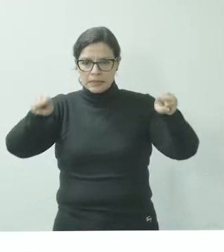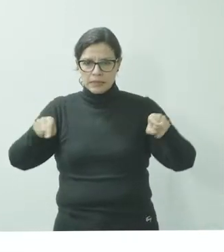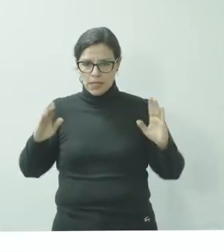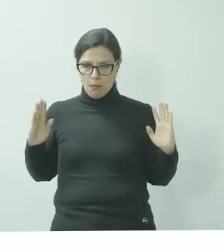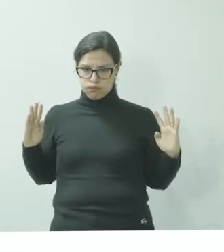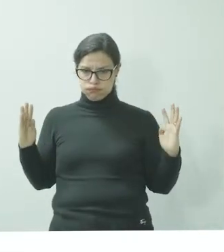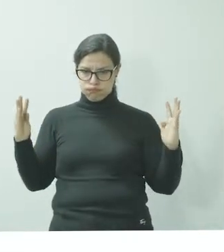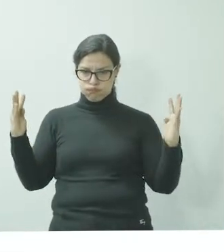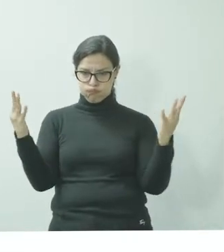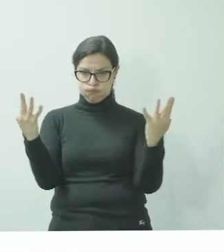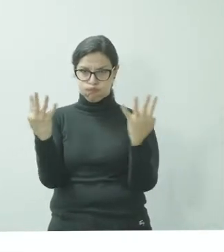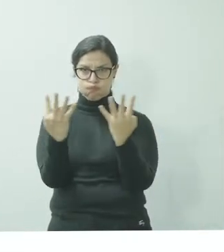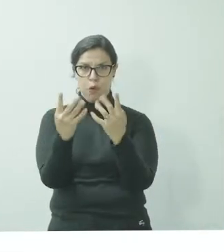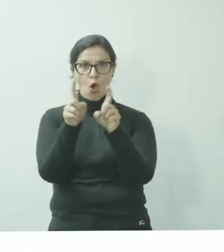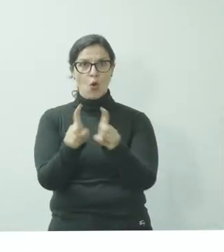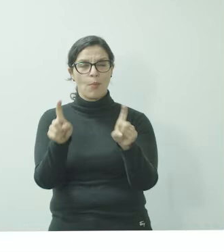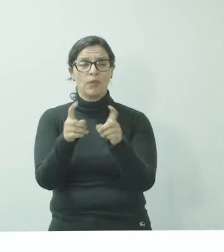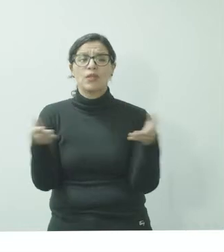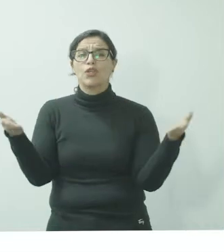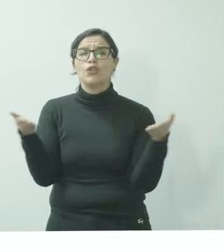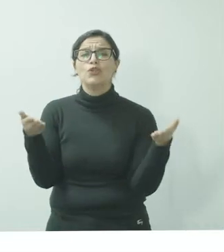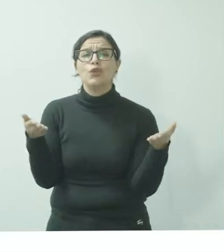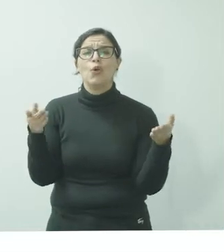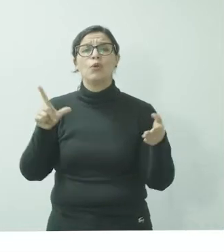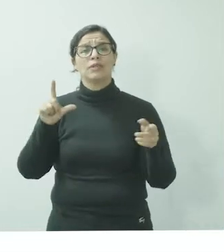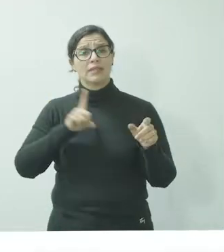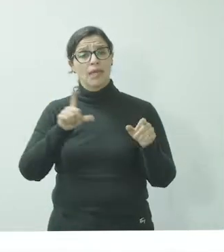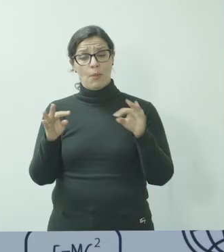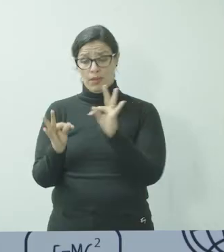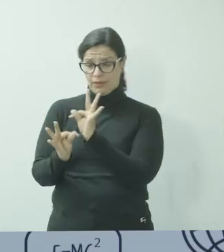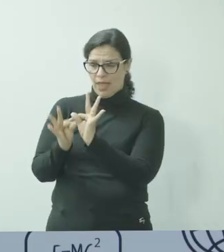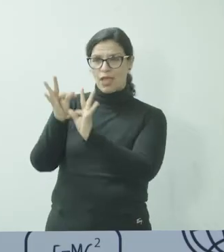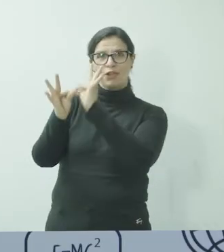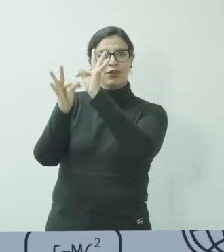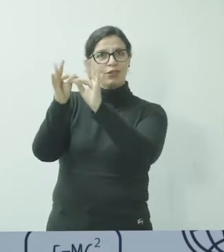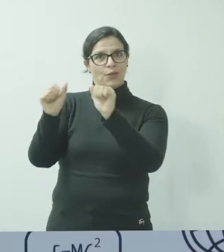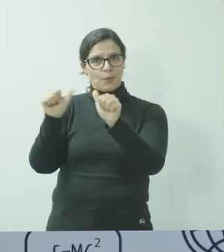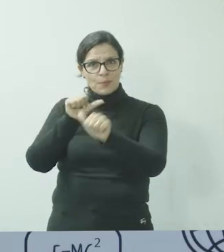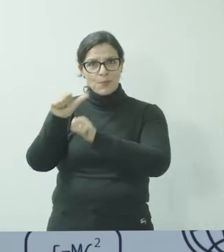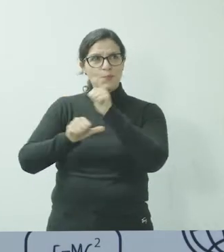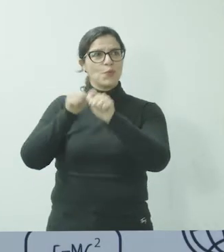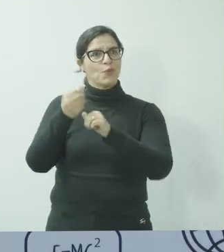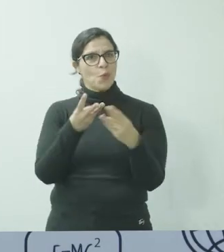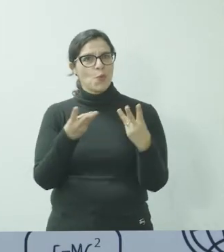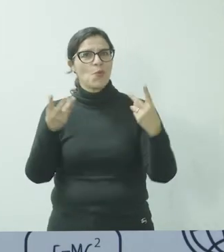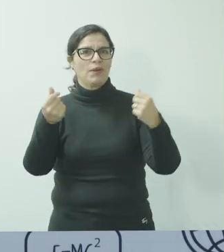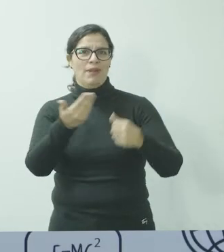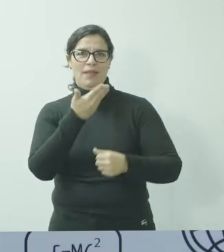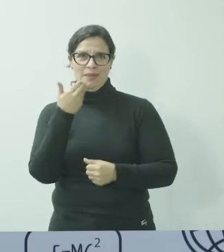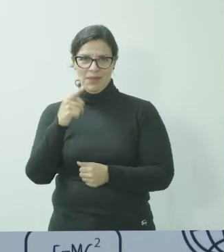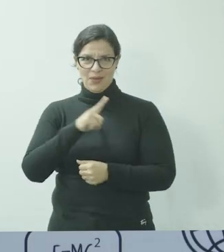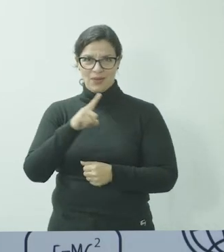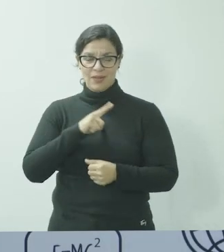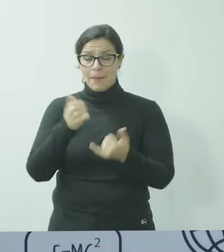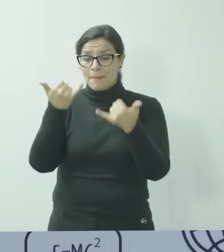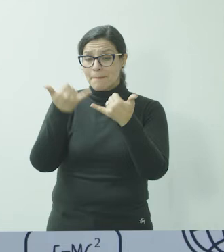toda e hoje né por conta das tecnologias dos avanços parece que o computador está na